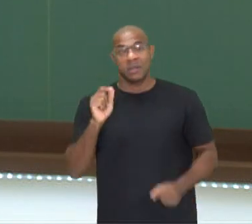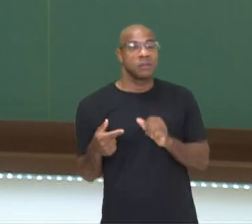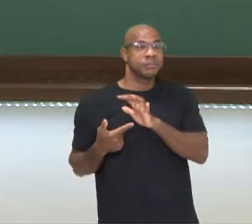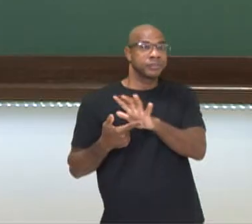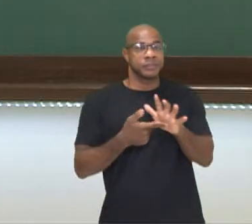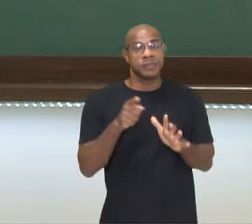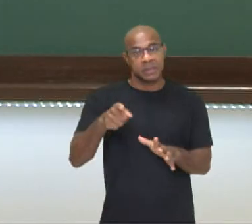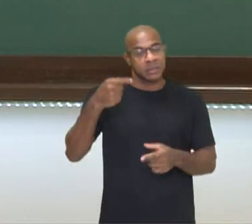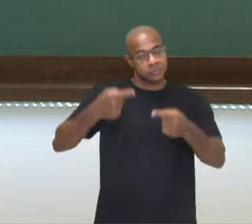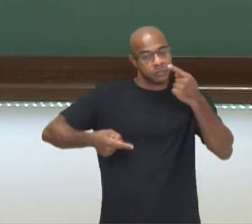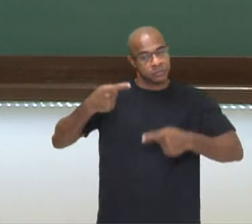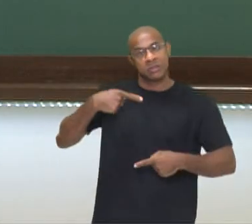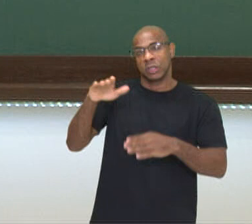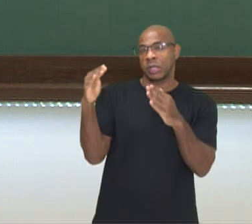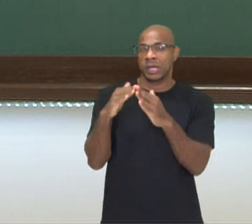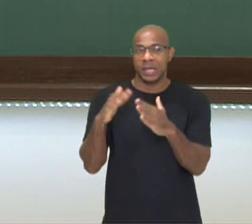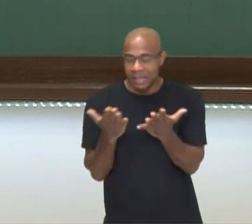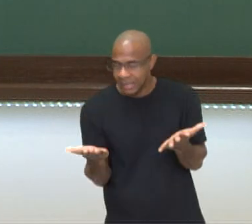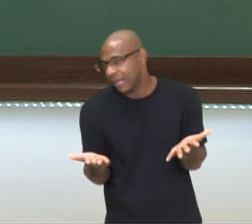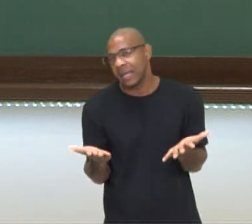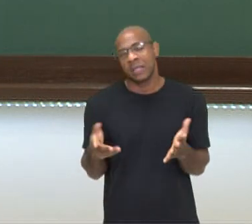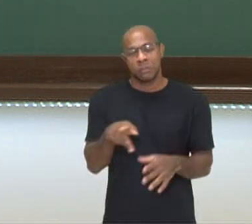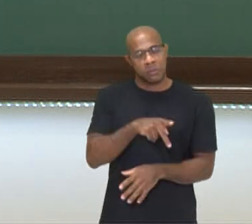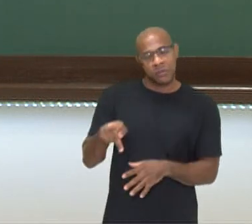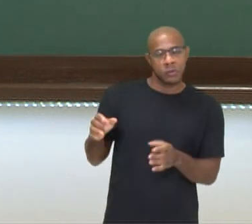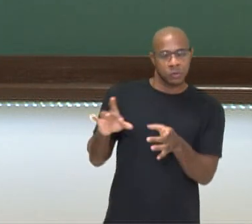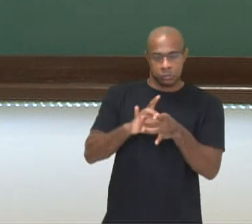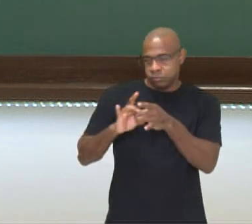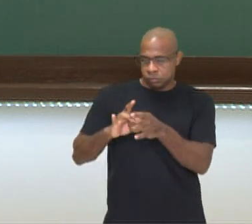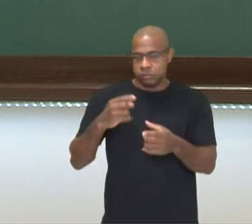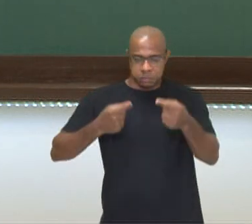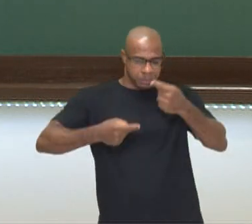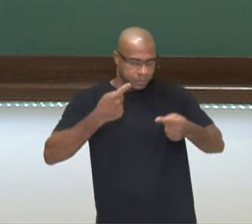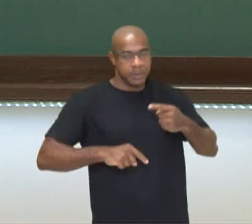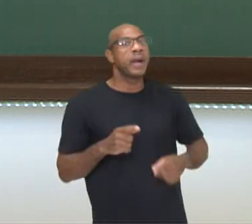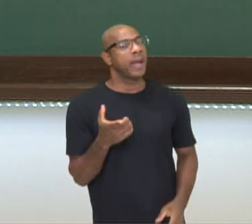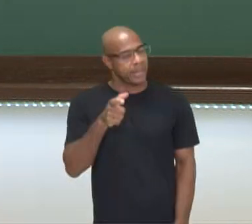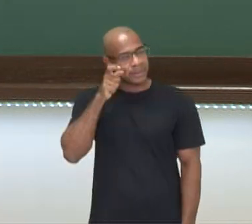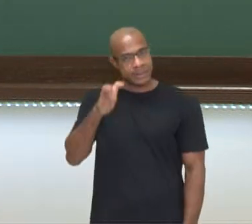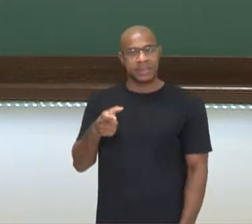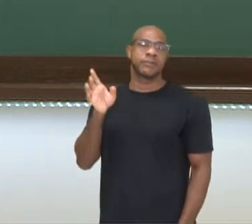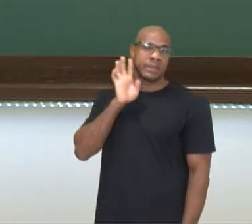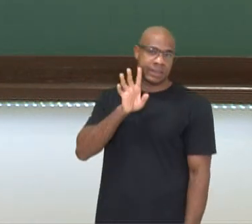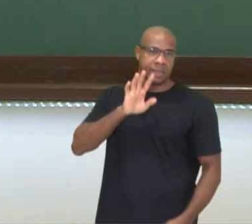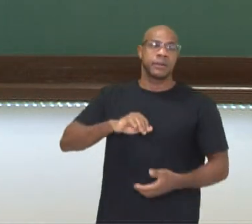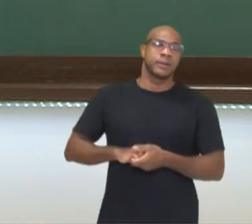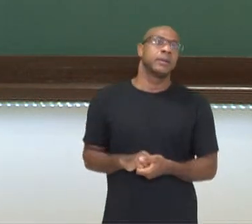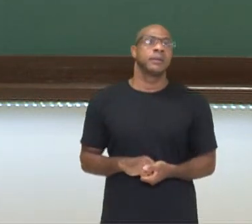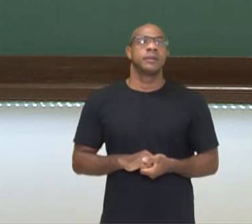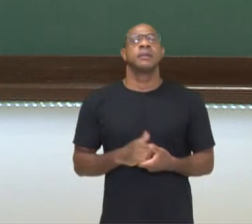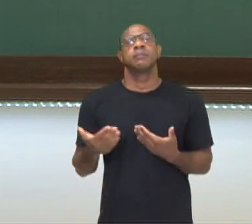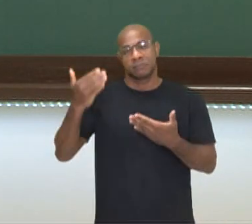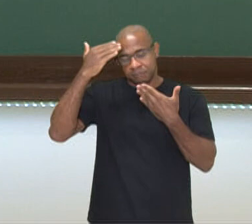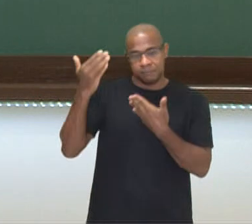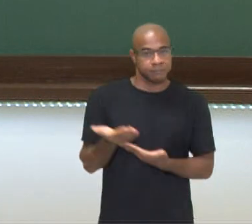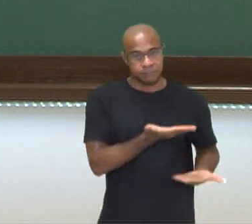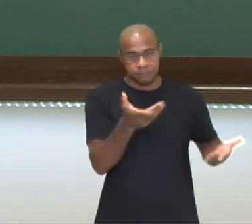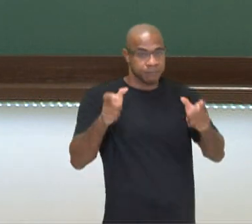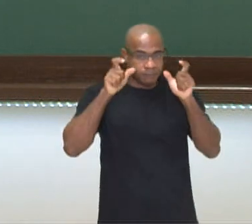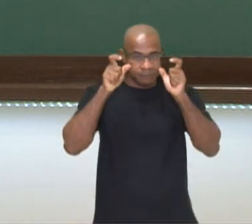para você discutir aí na sua casa ou com seus professores. É um assunto bem interessante. Legal? Muito